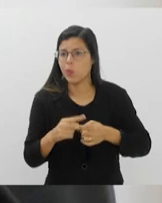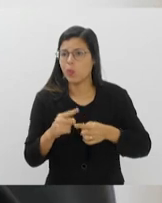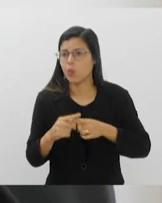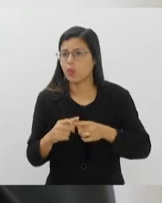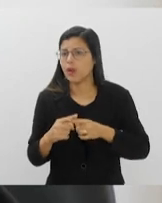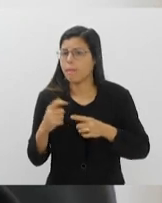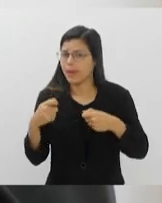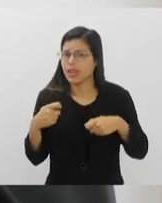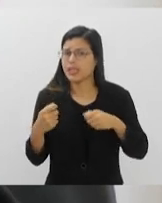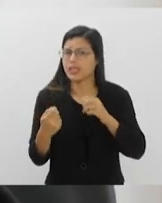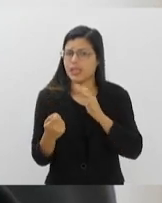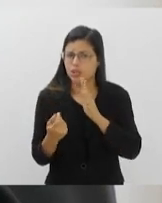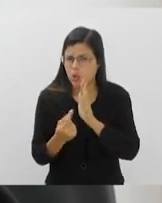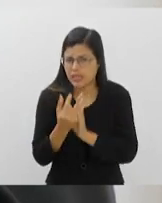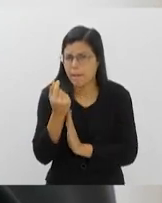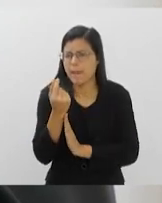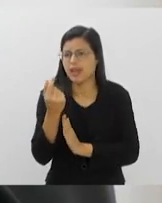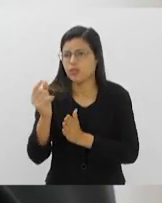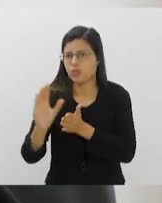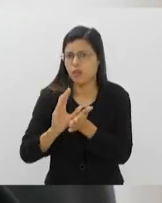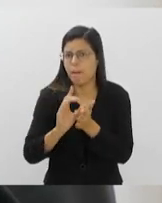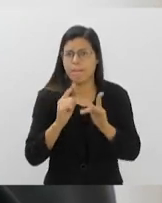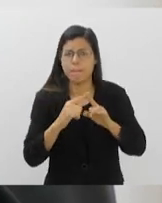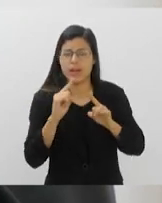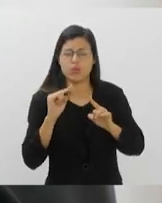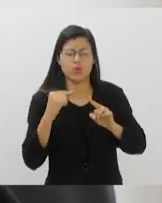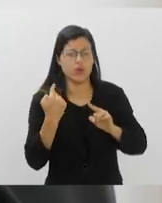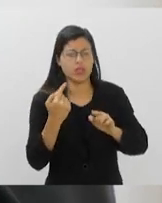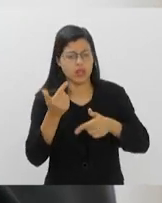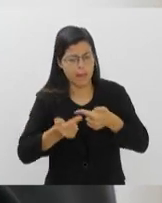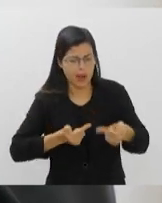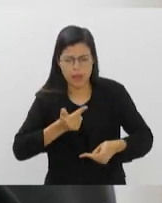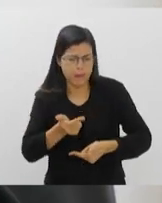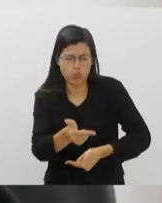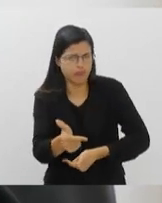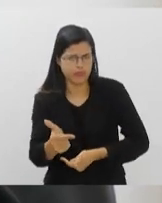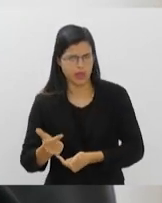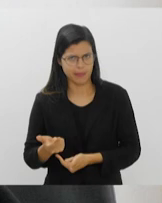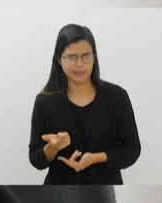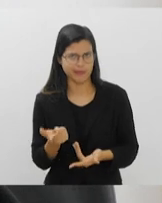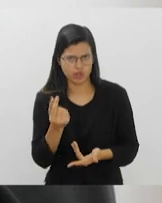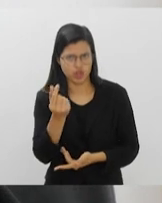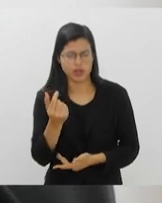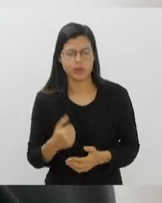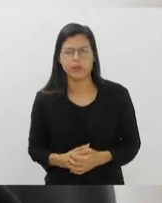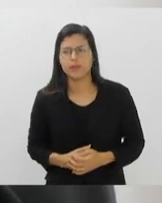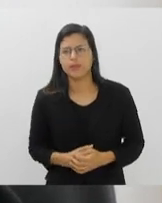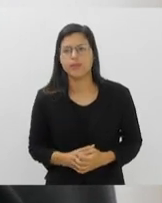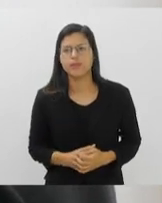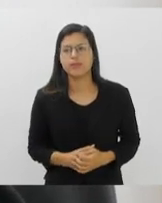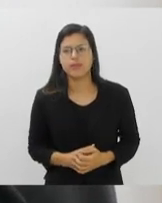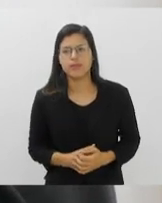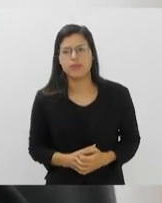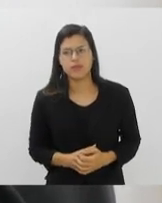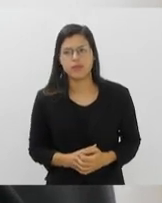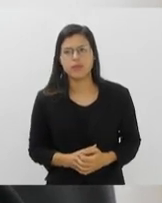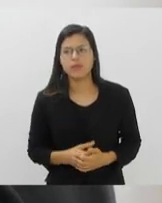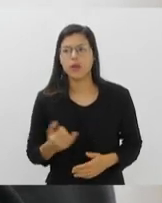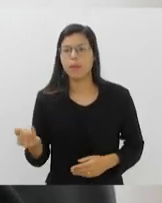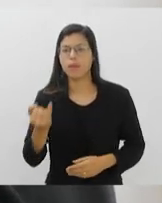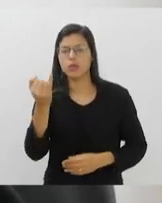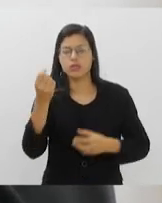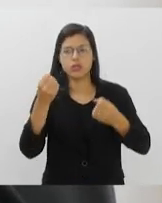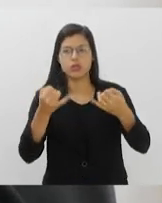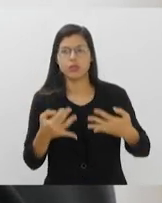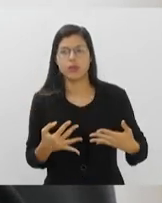recursos mas nós trabalhamos sem recursos mas uma coisa que é importante ser Dita é a